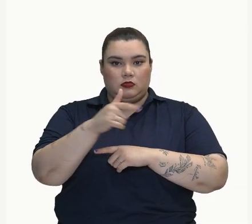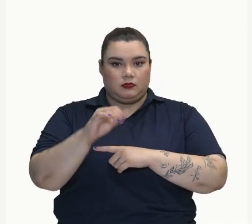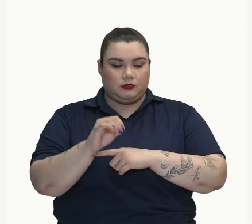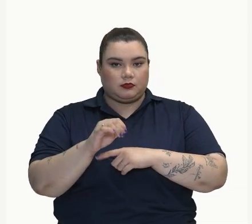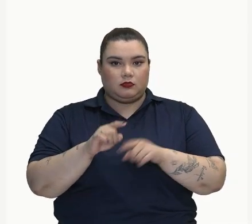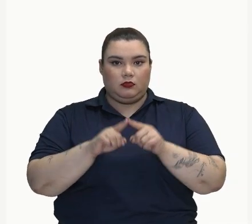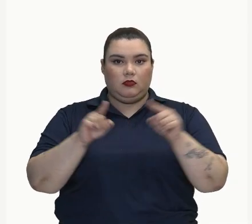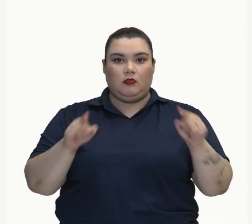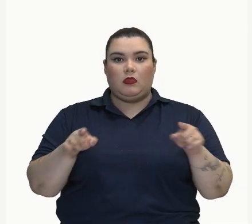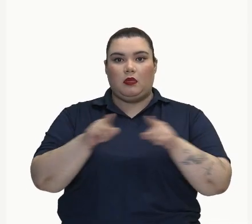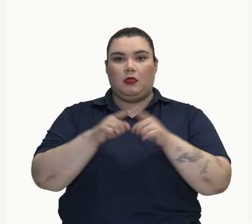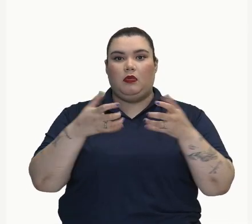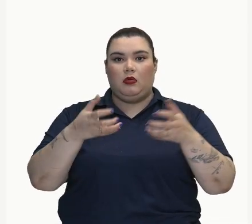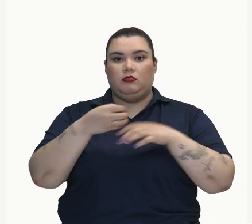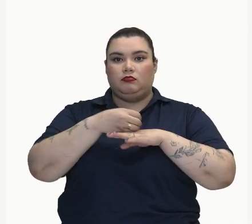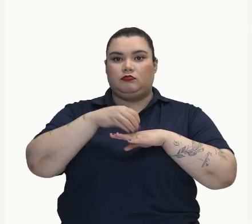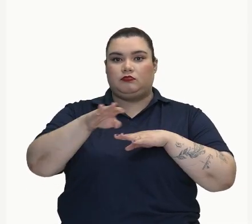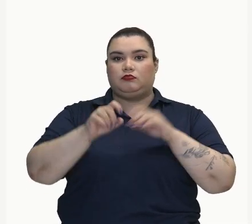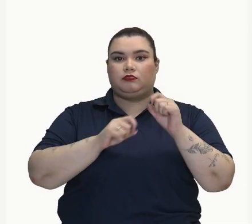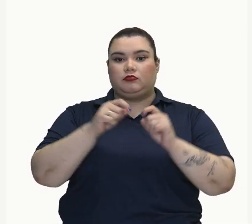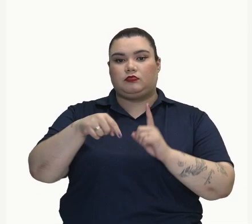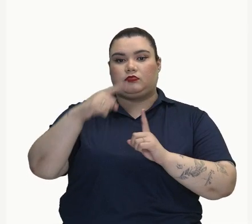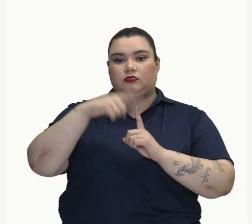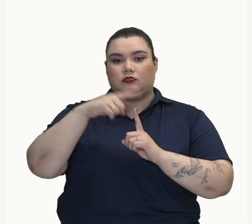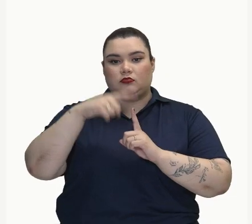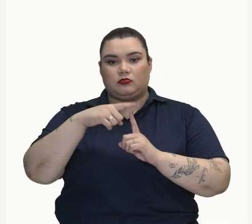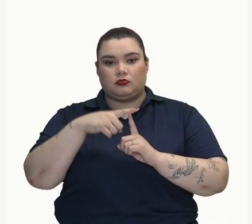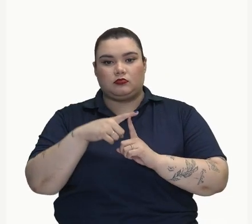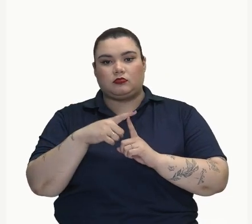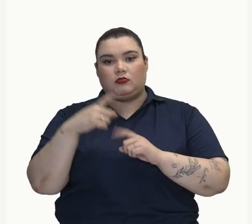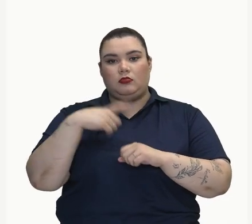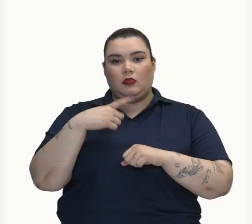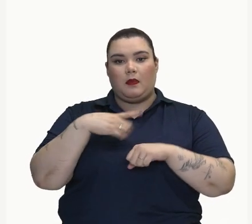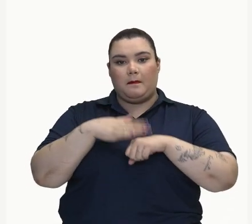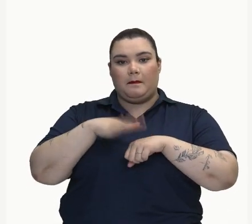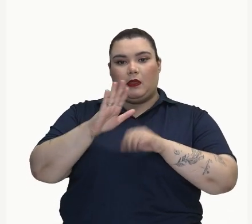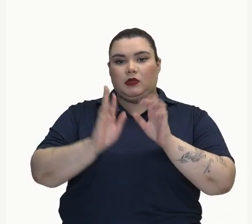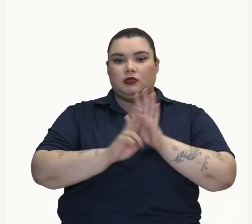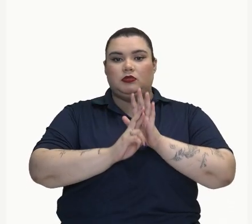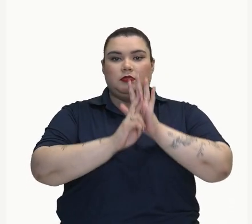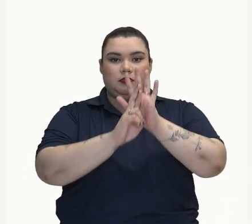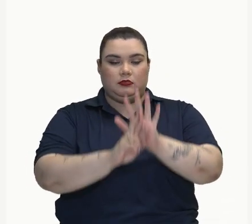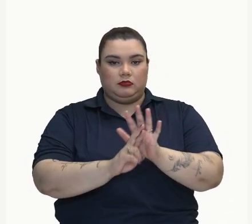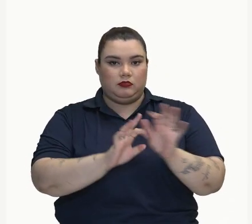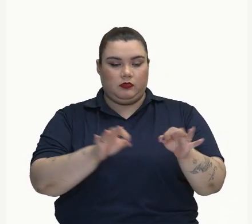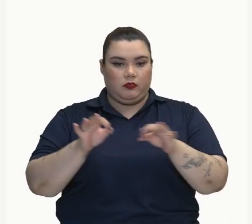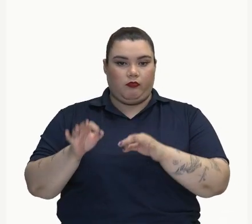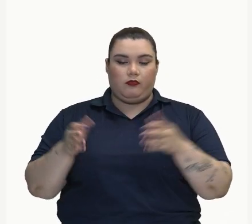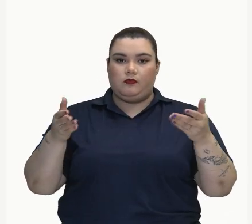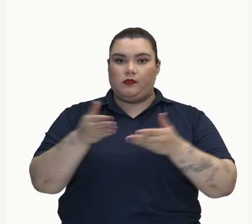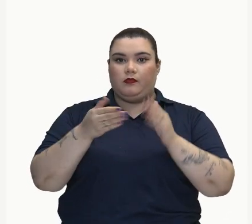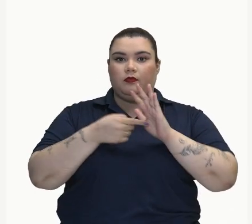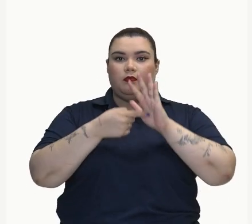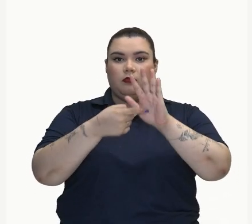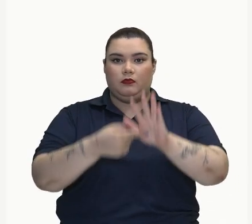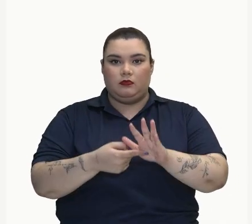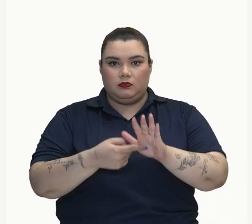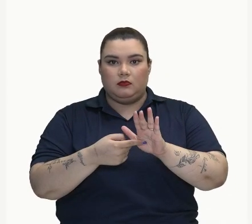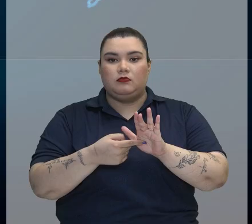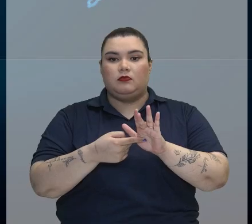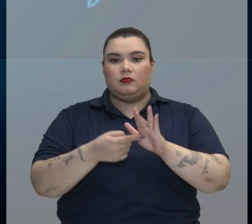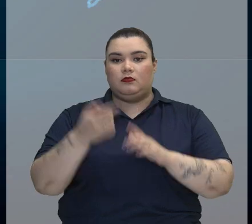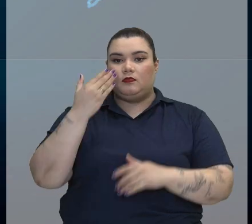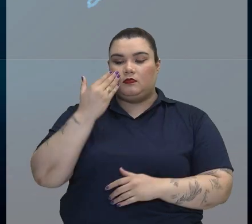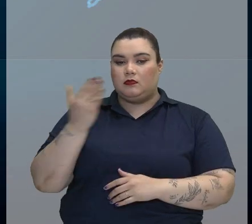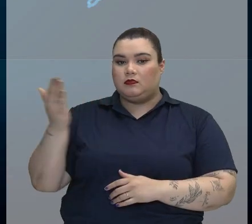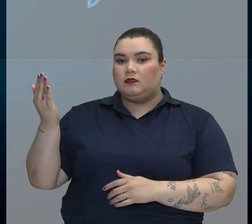a globalização de uma forma um pouco mais representativa. Então venham comigo aqui a esse